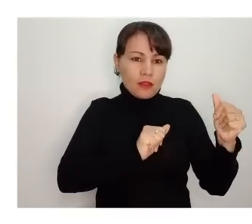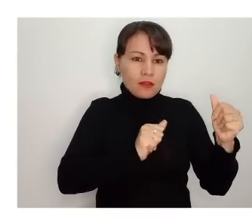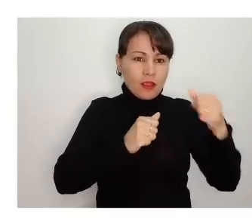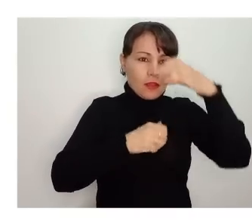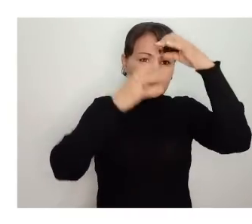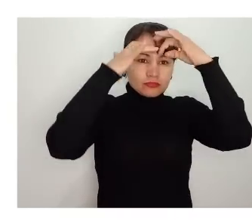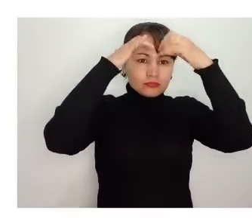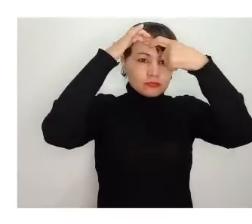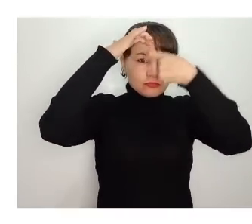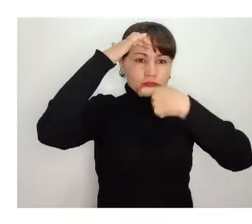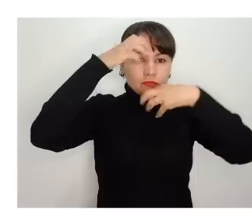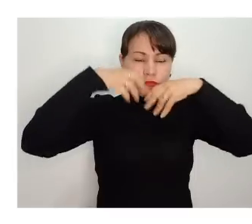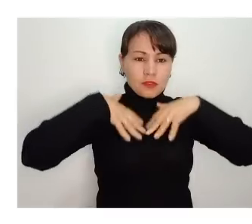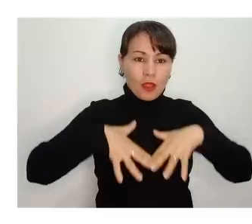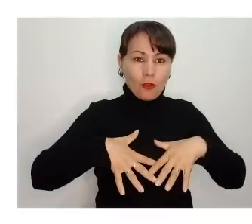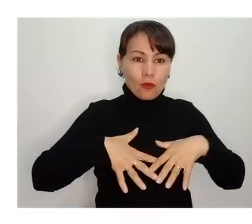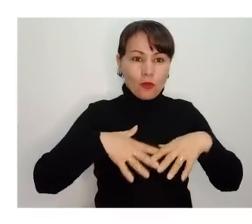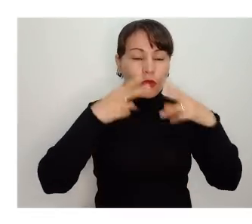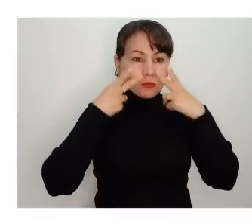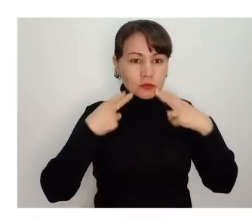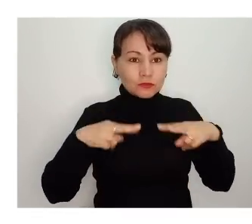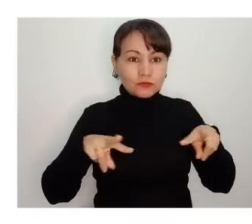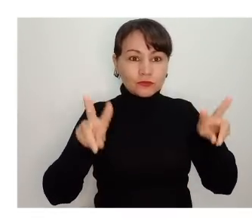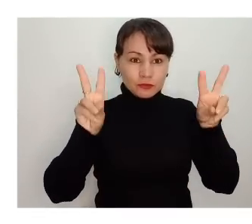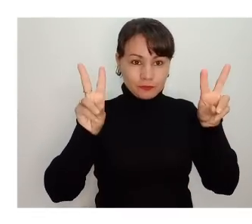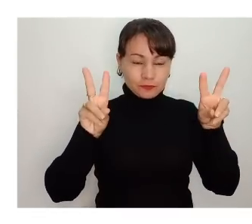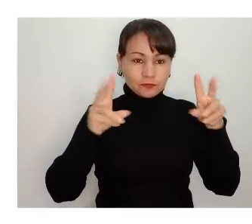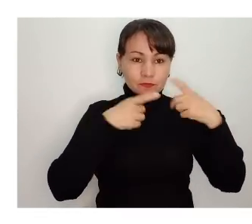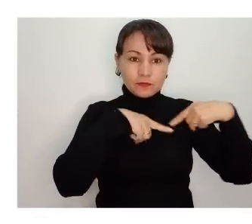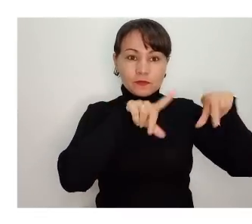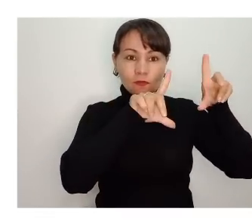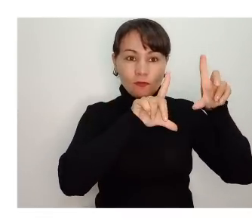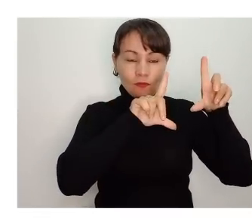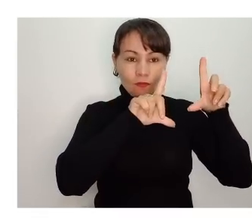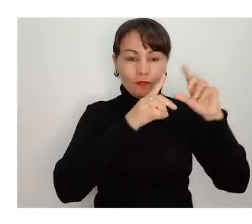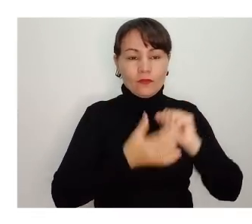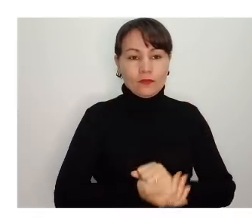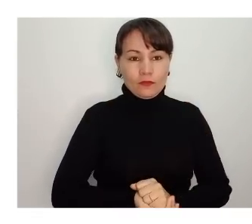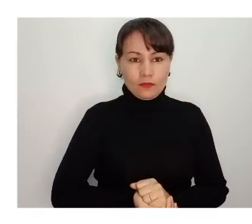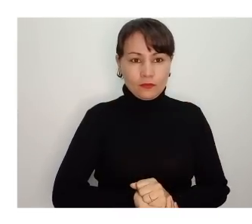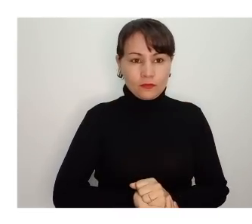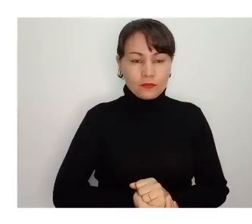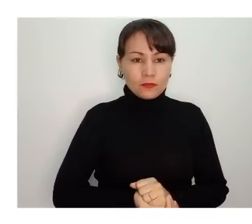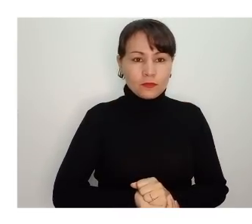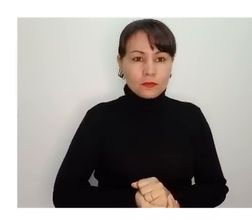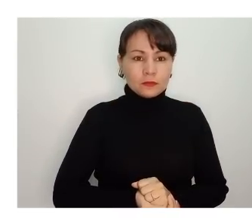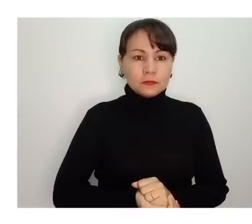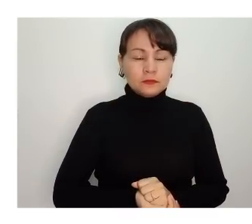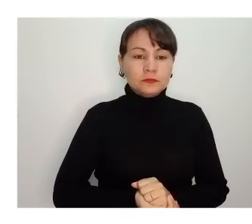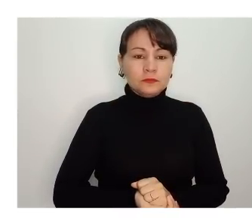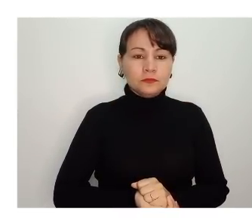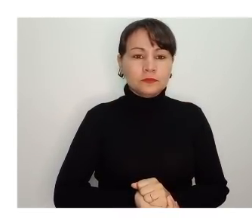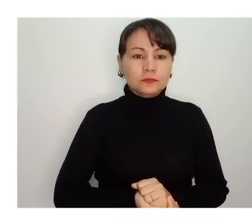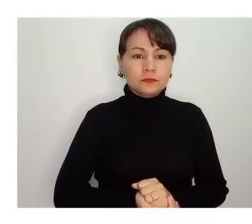sistema nervoso central, como a gente consegue observar aqui do lado direito inferior da tela.